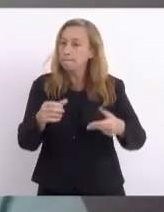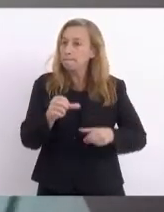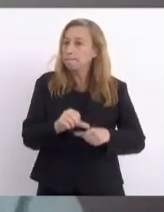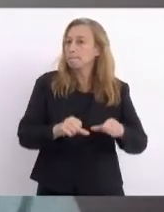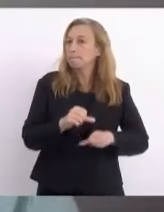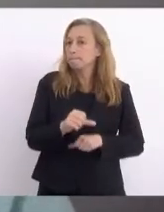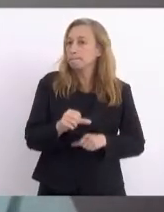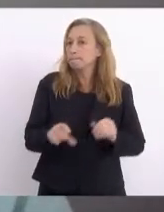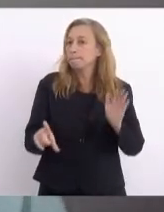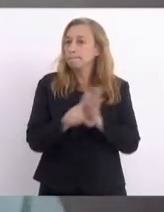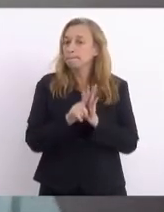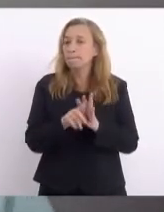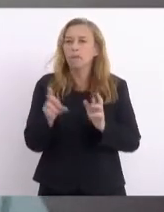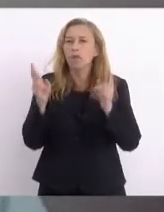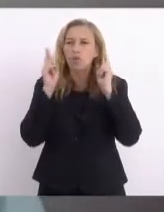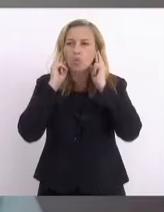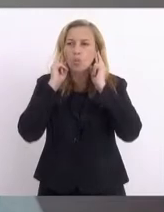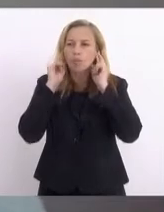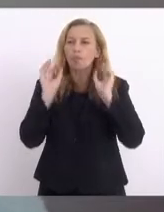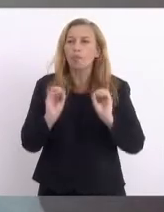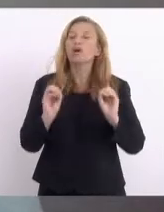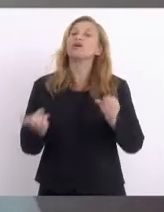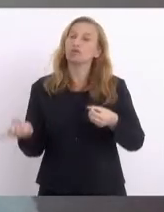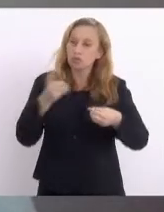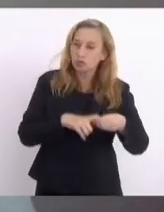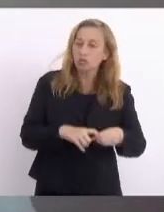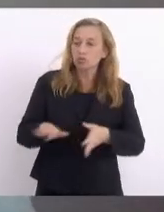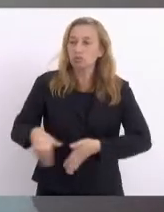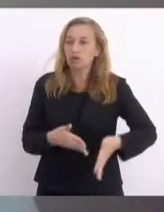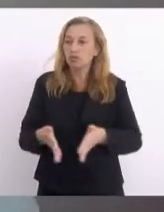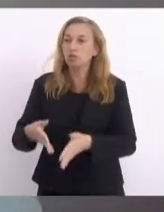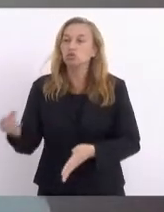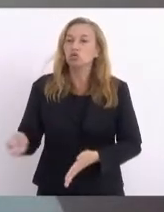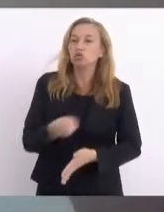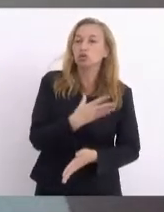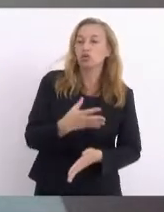lei, que ele apresenta um caminho de um novo desenho.